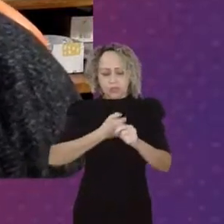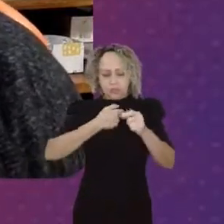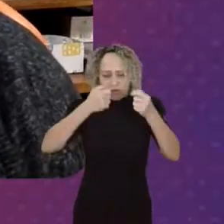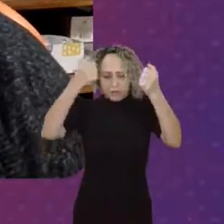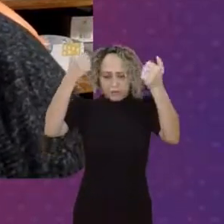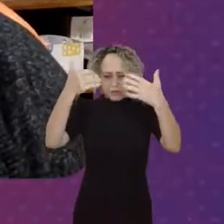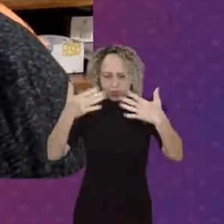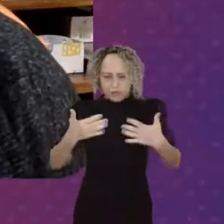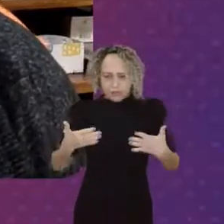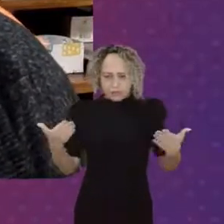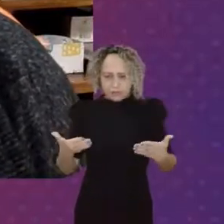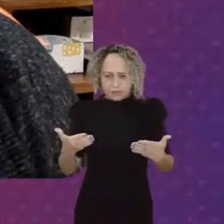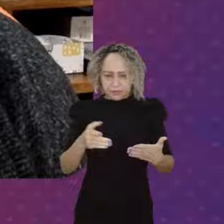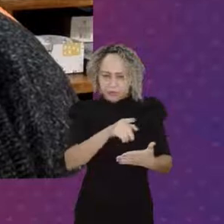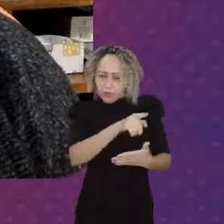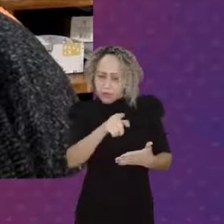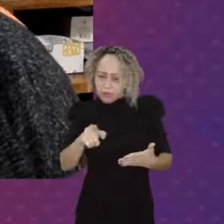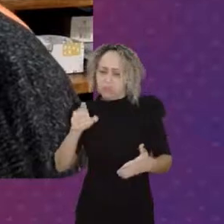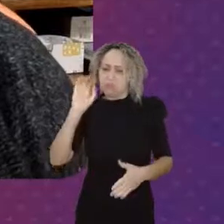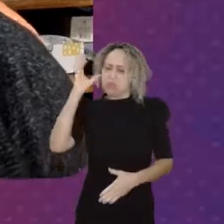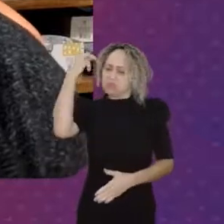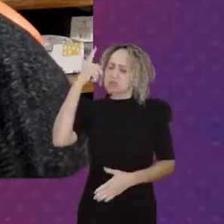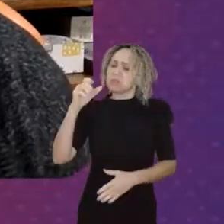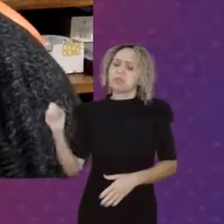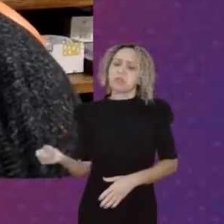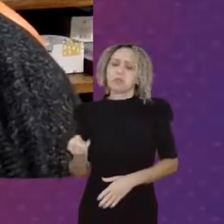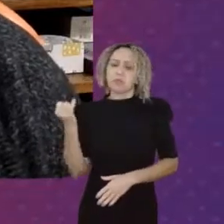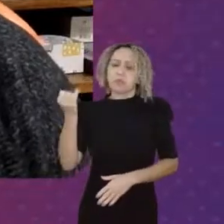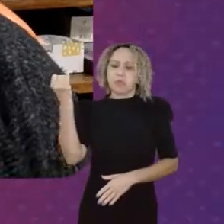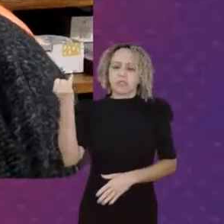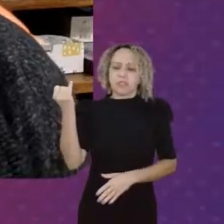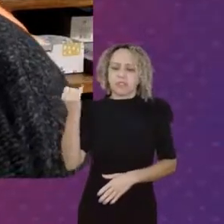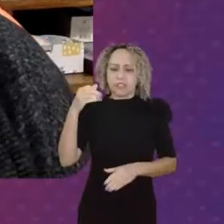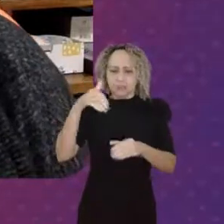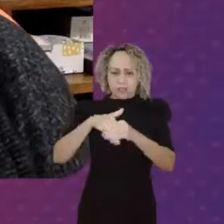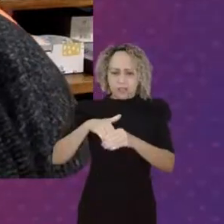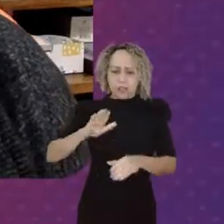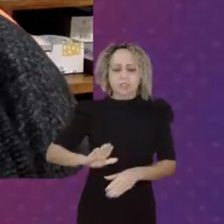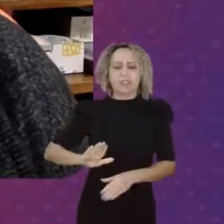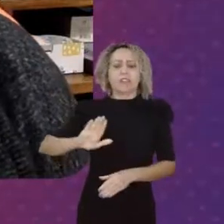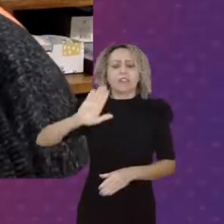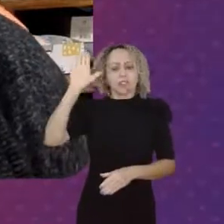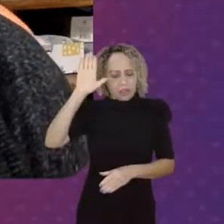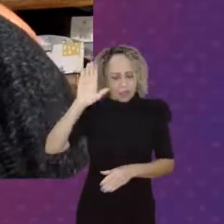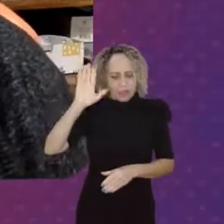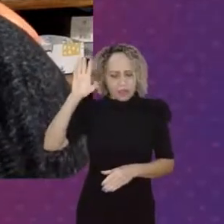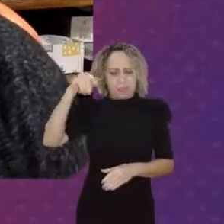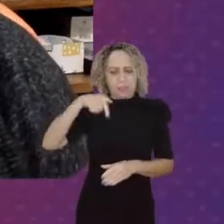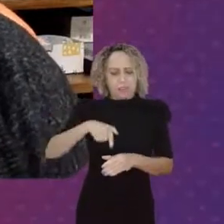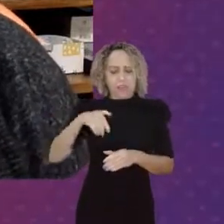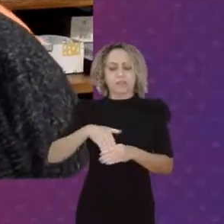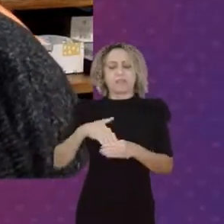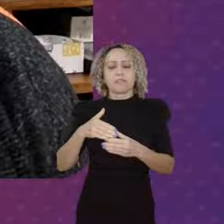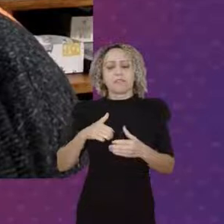hoje. Você que tomou uma decisão super importante de ser candidata a um cargo eletivo nessas